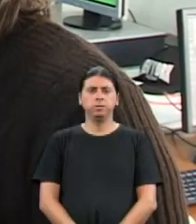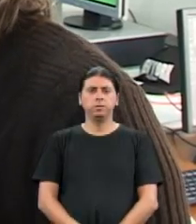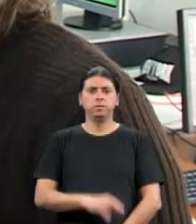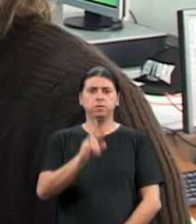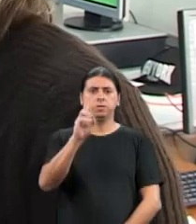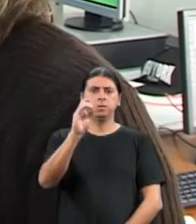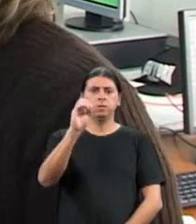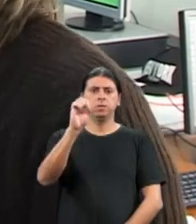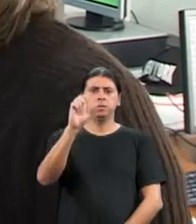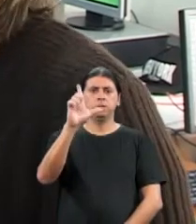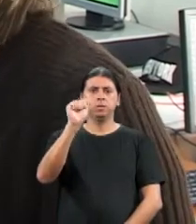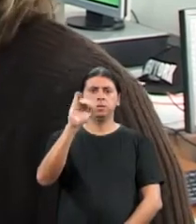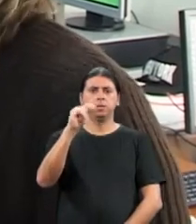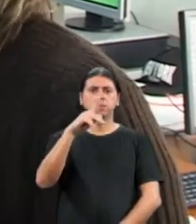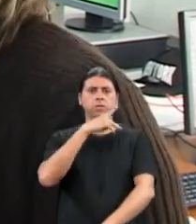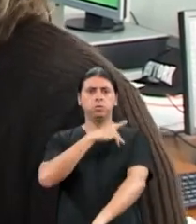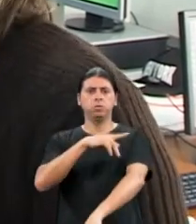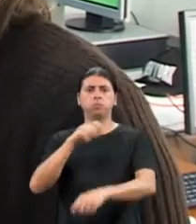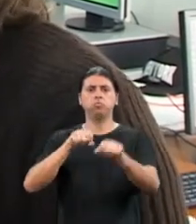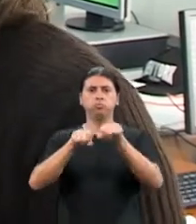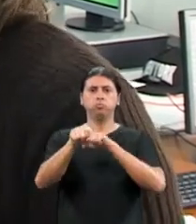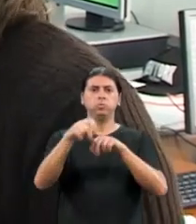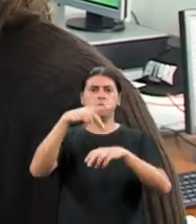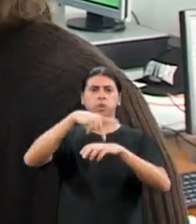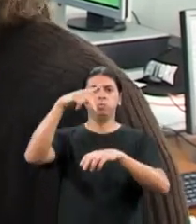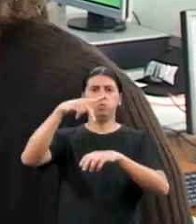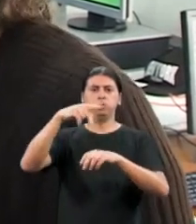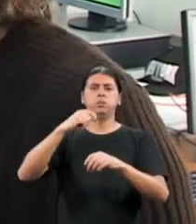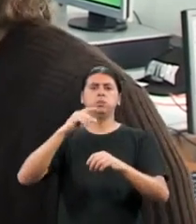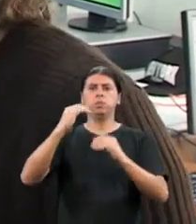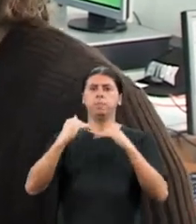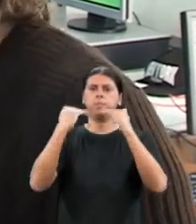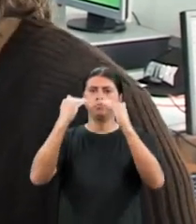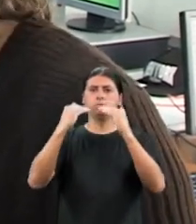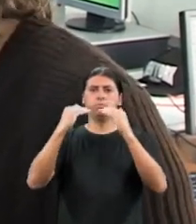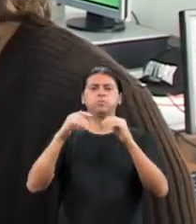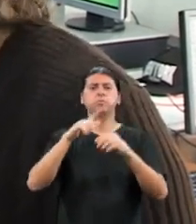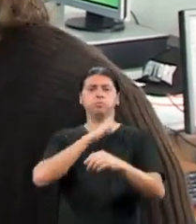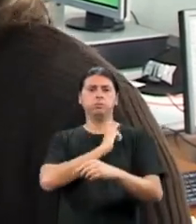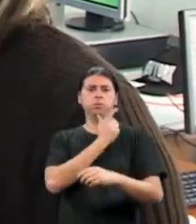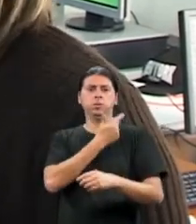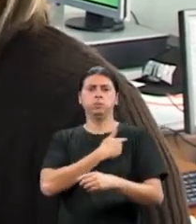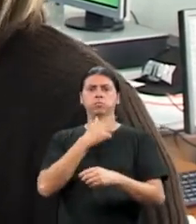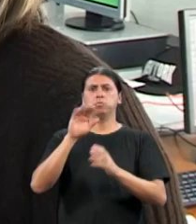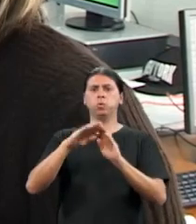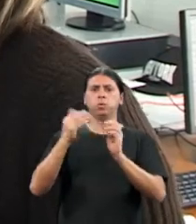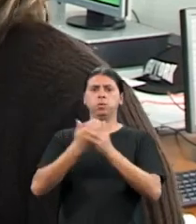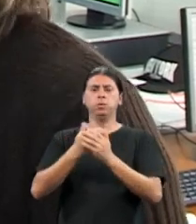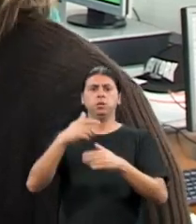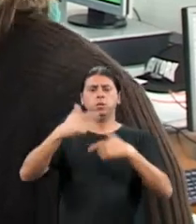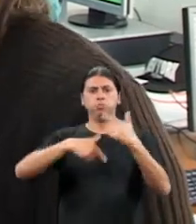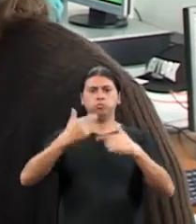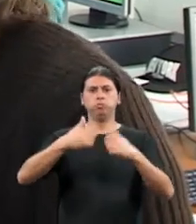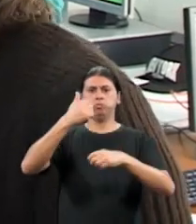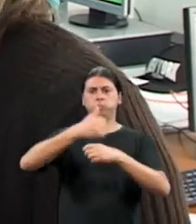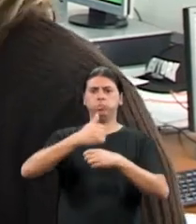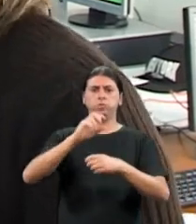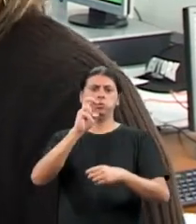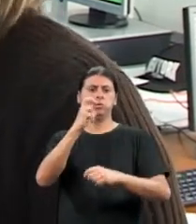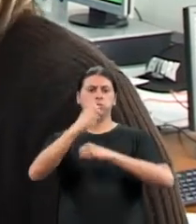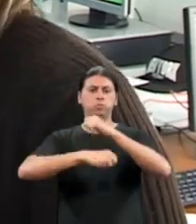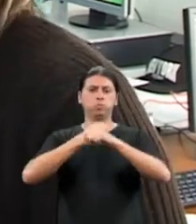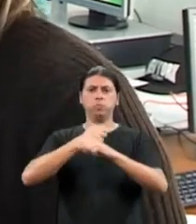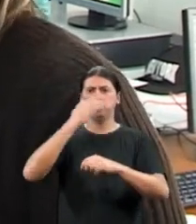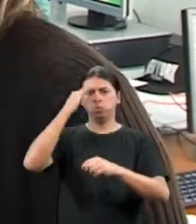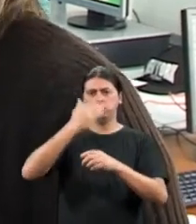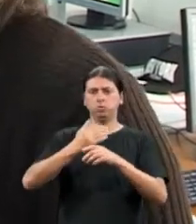Roseli é pedagoga com pós-graduação em gestão escolar. Ela atua no centro há 5 anos e acredita que a informática